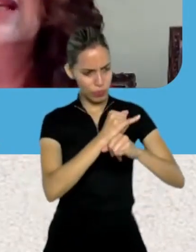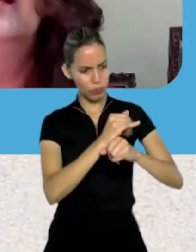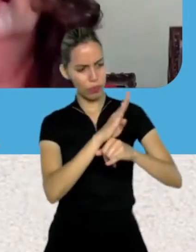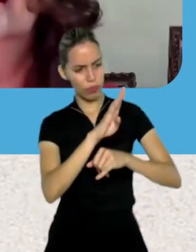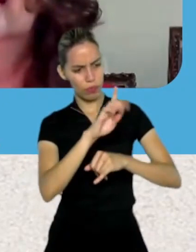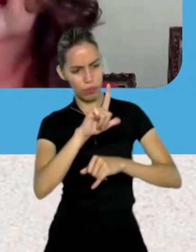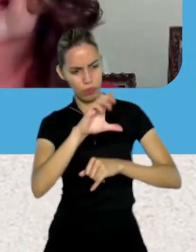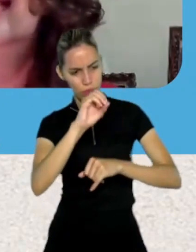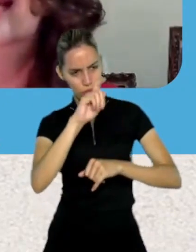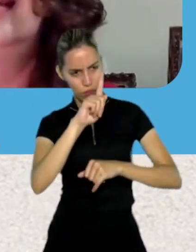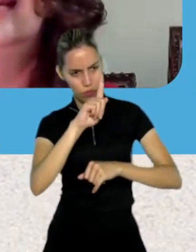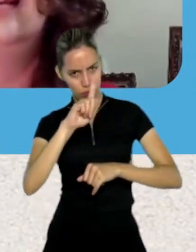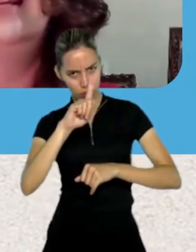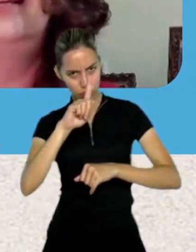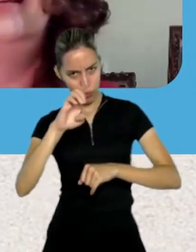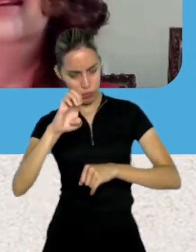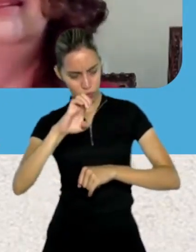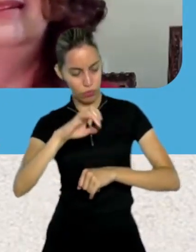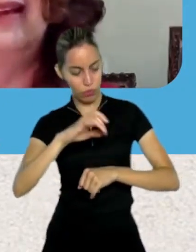blog.